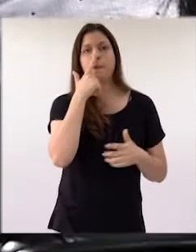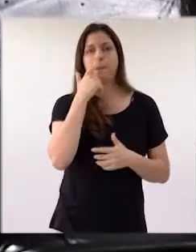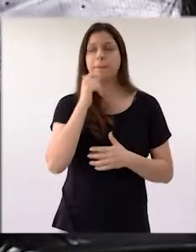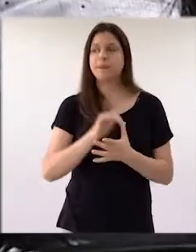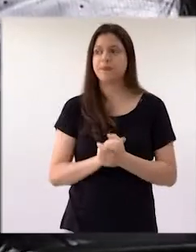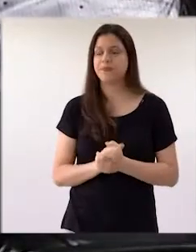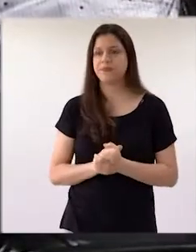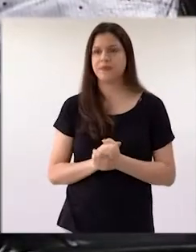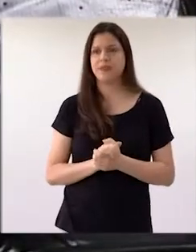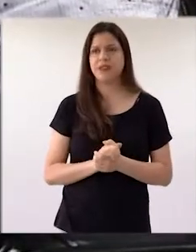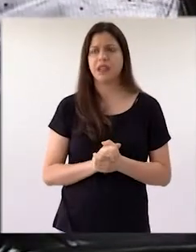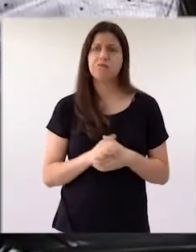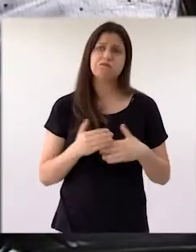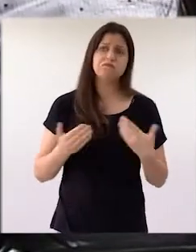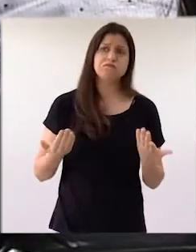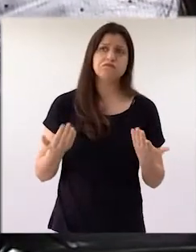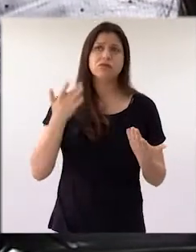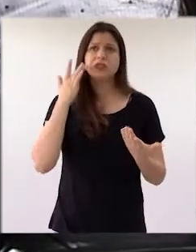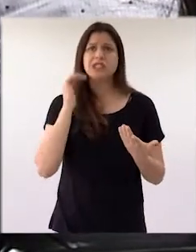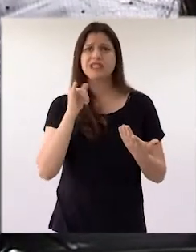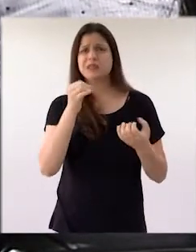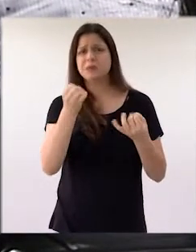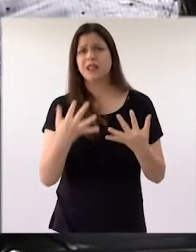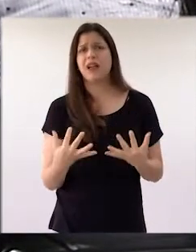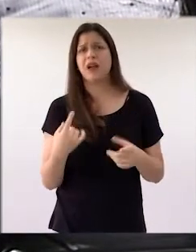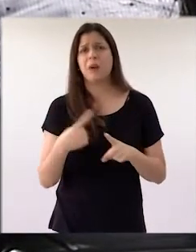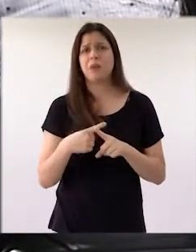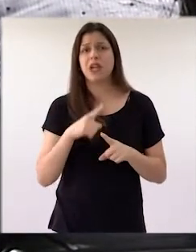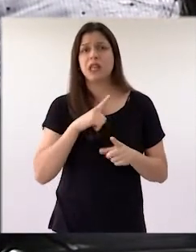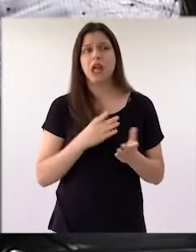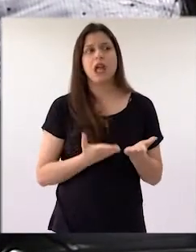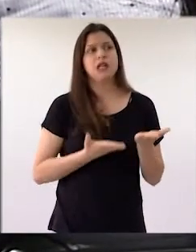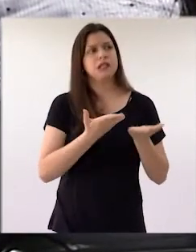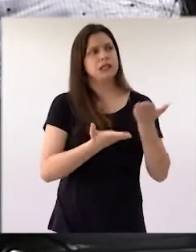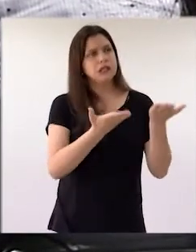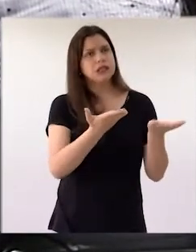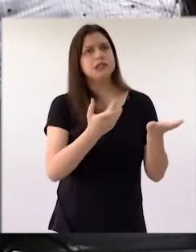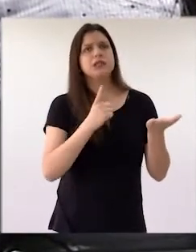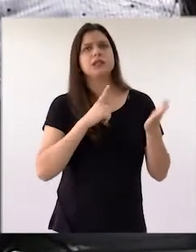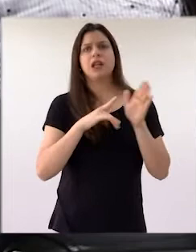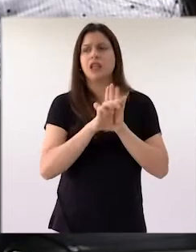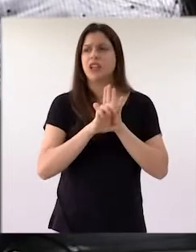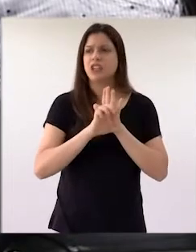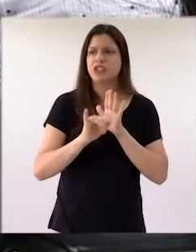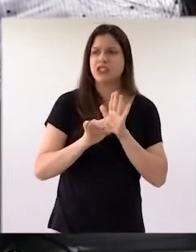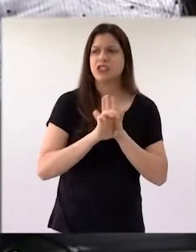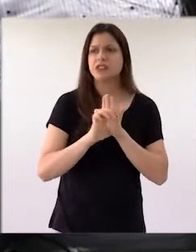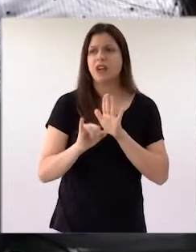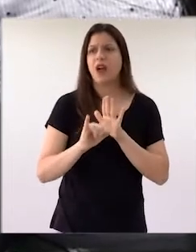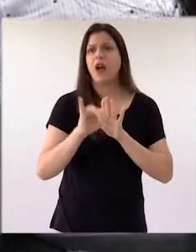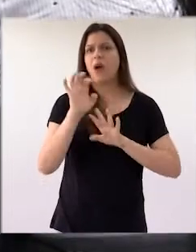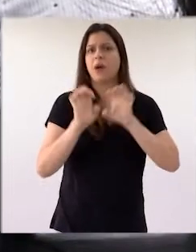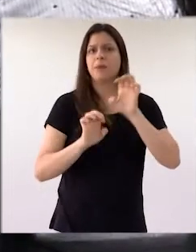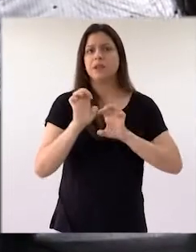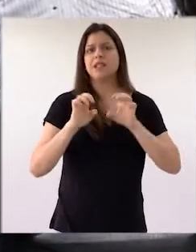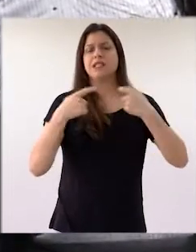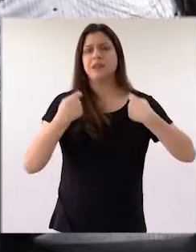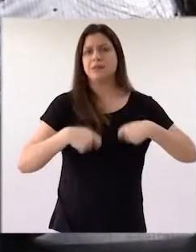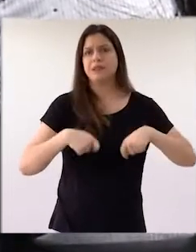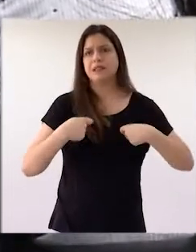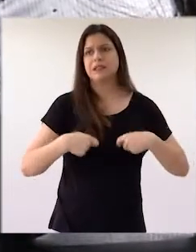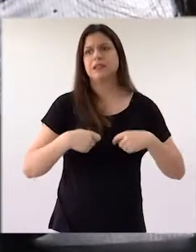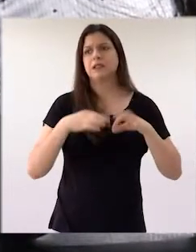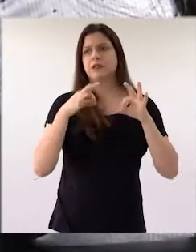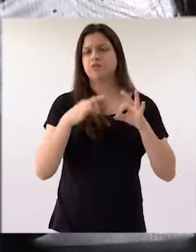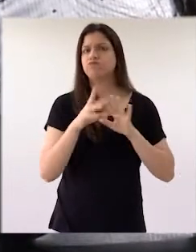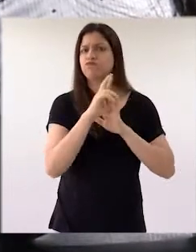dá para a gente falar isso, mas será que isso é porque há um processo licitatório, há um edital em que as empresas precisam respeitar alguns critérios